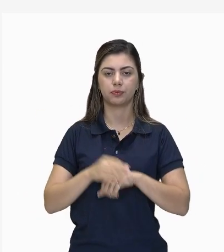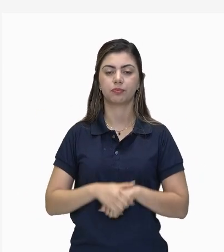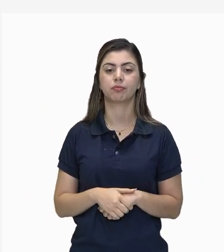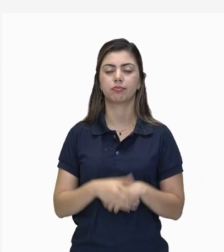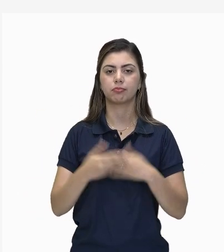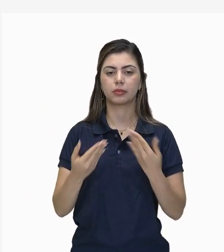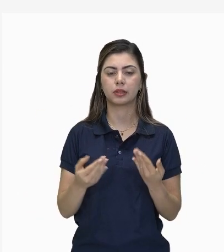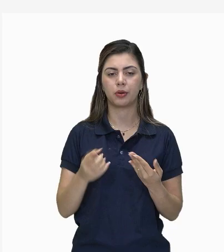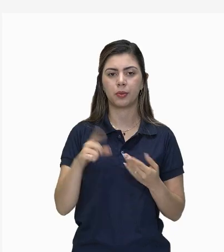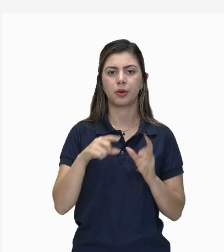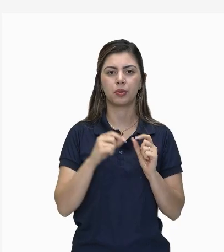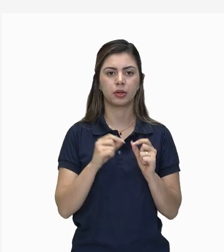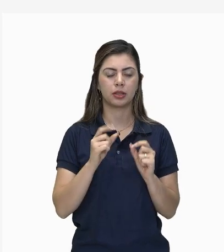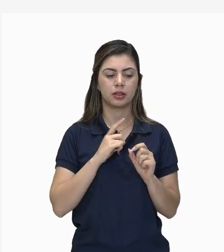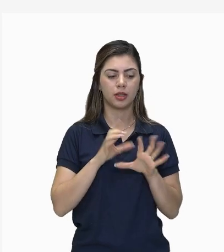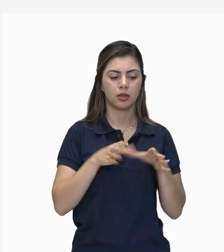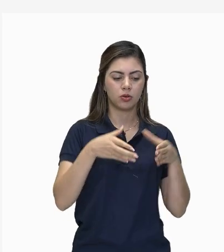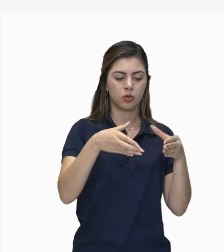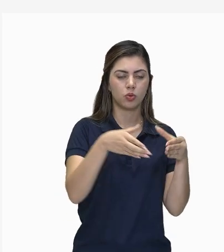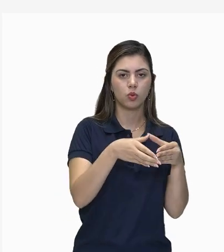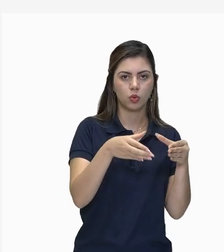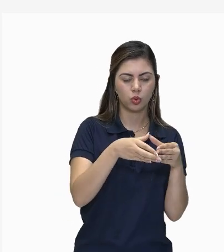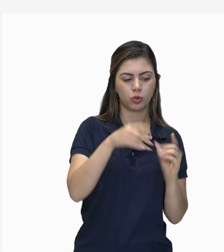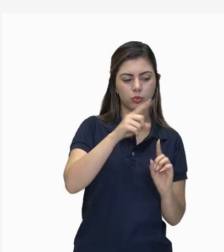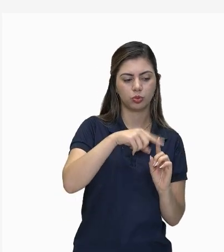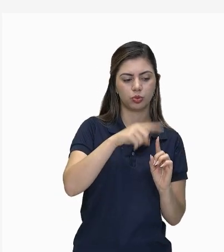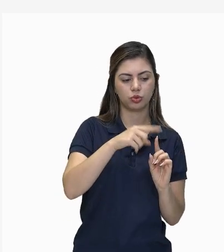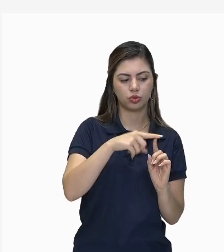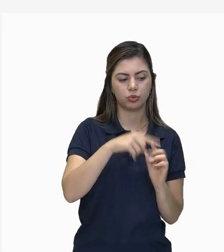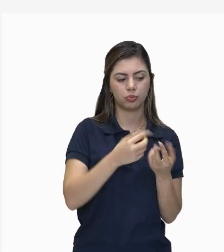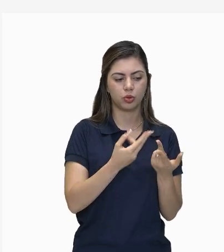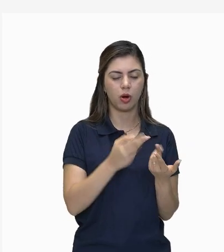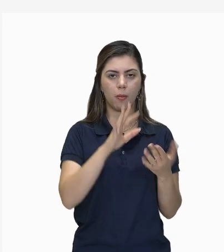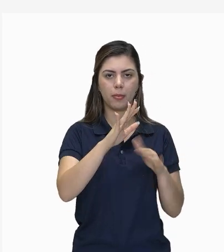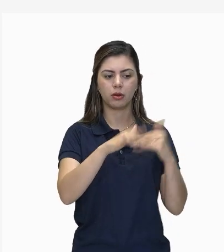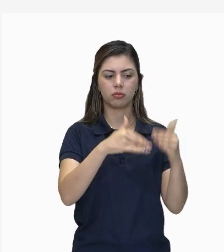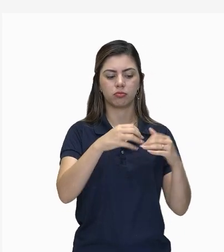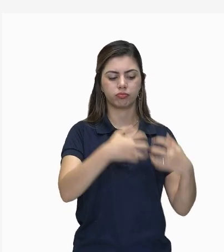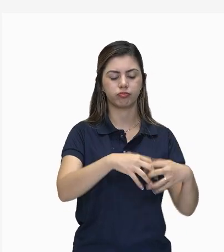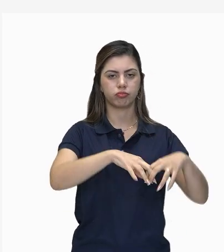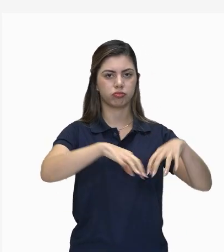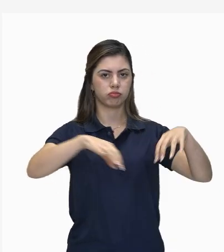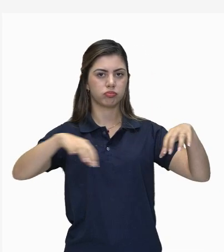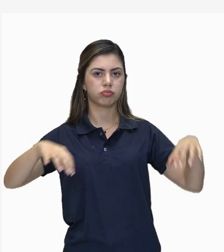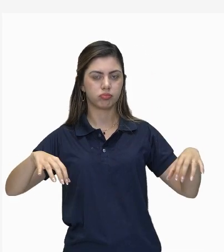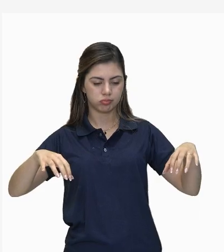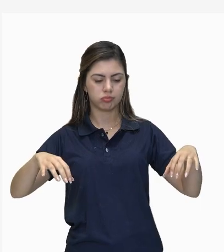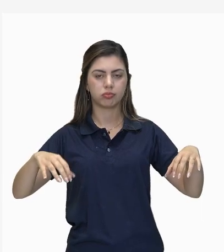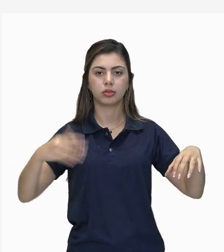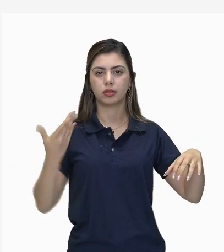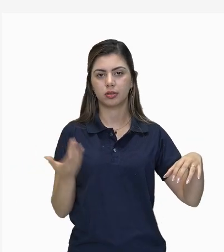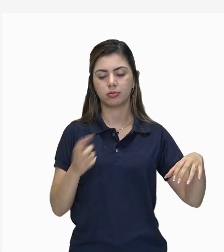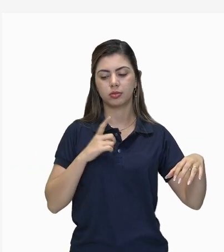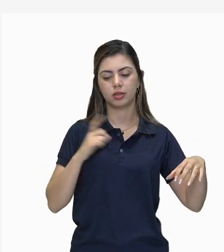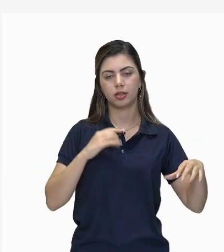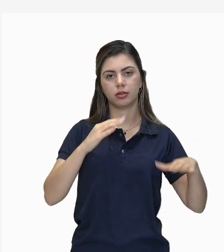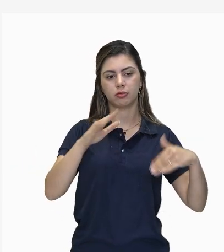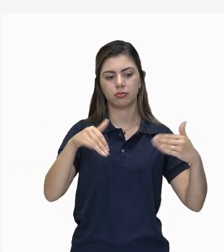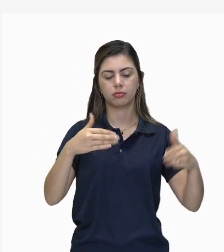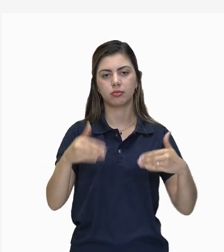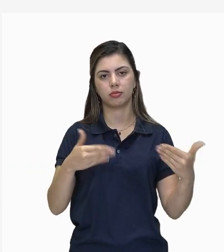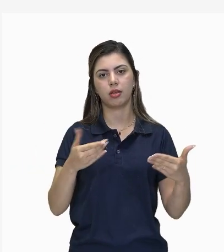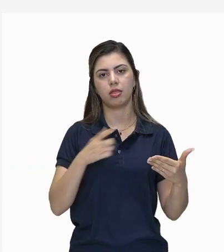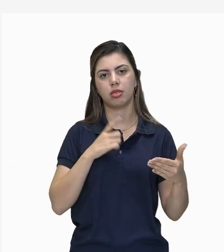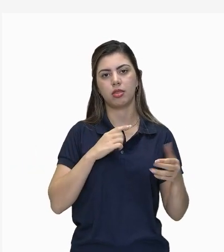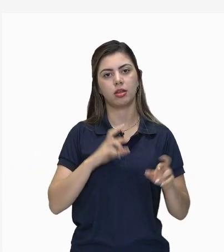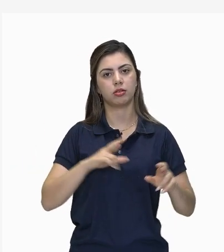a esse isolamento reprodutivo, tá certo? E, consequentemente, o aparecimento de duas espécies diferentes. E